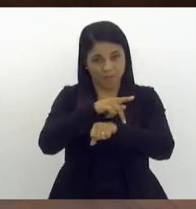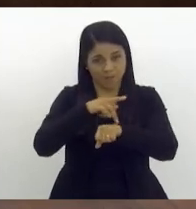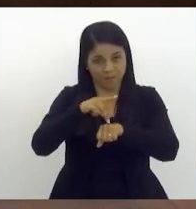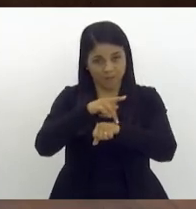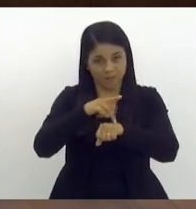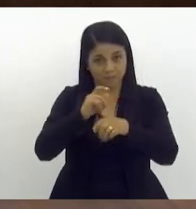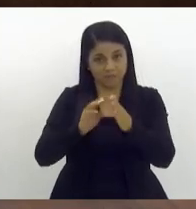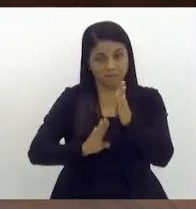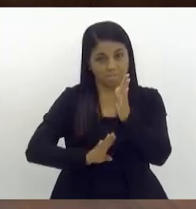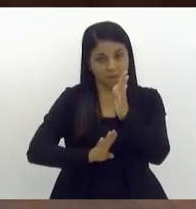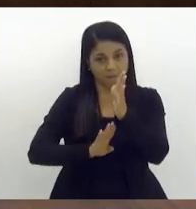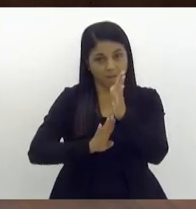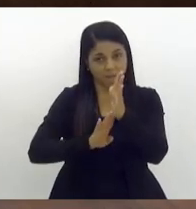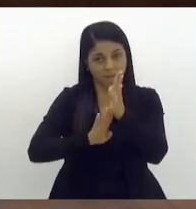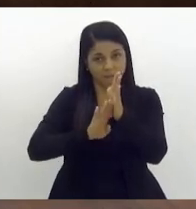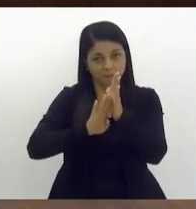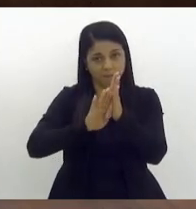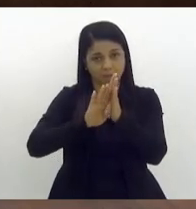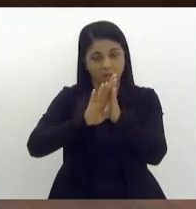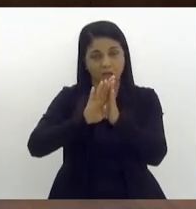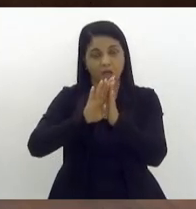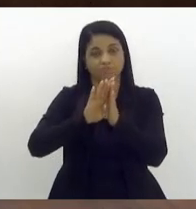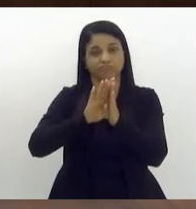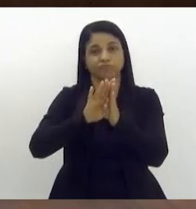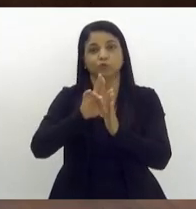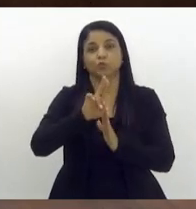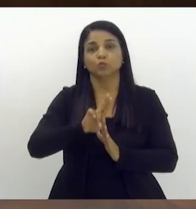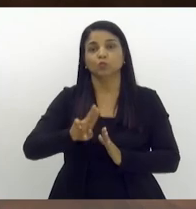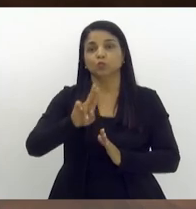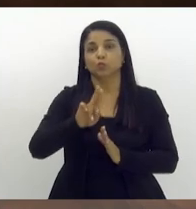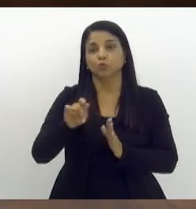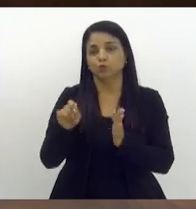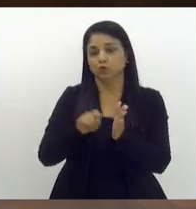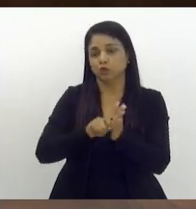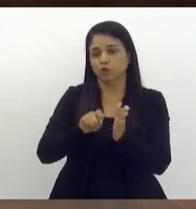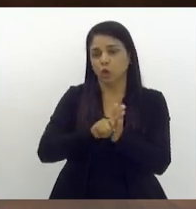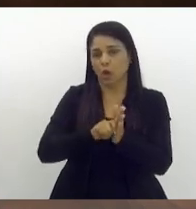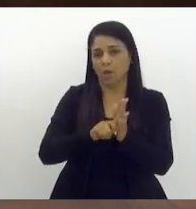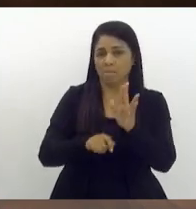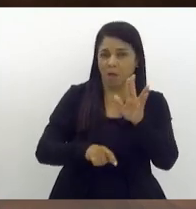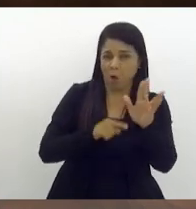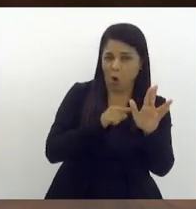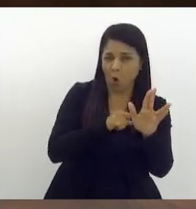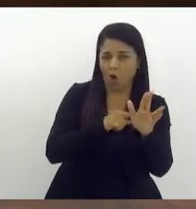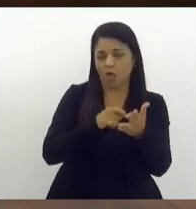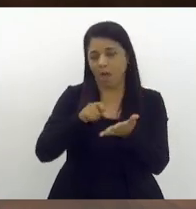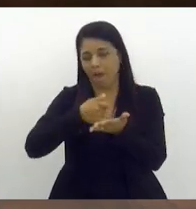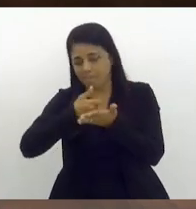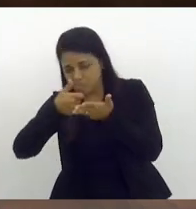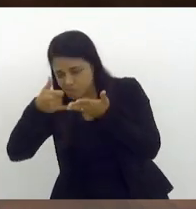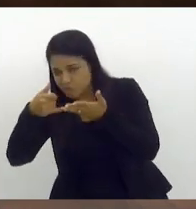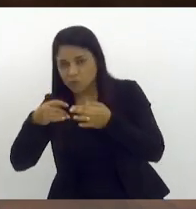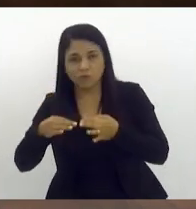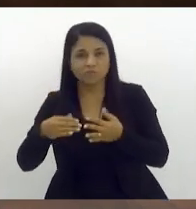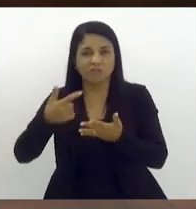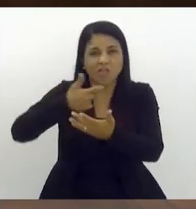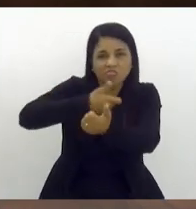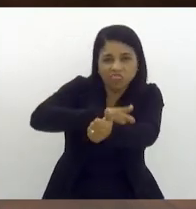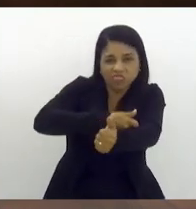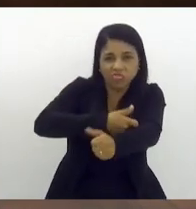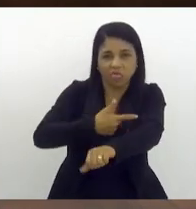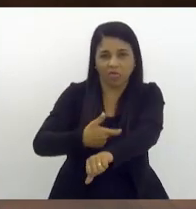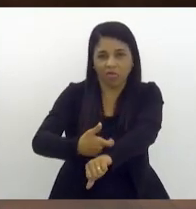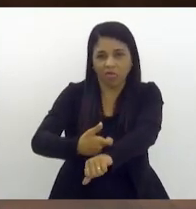o número de drogas absurdas, não sendo a maconha, outros tipos de drogas foram utilizados. Então você vê o que